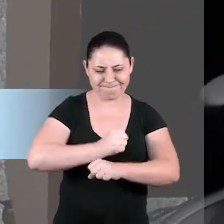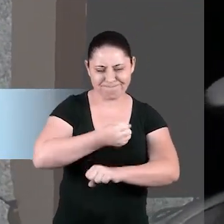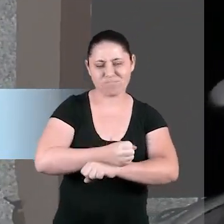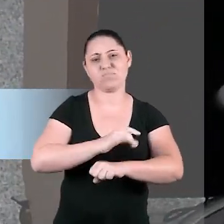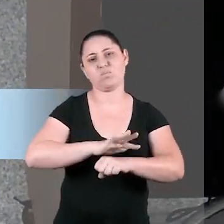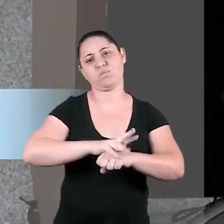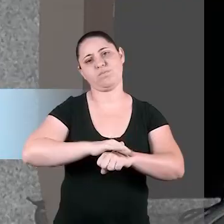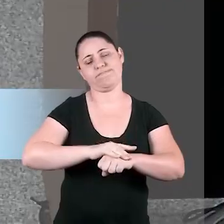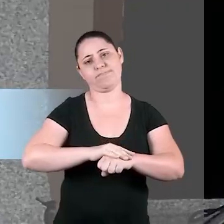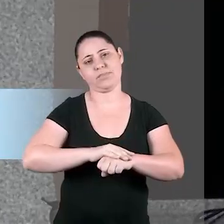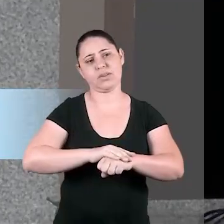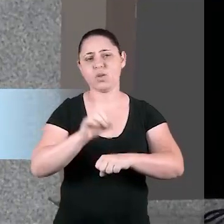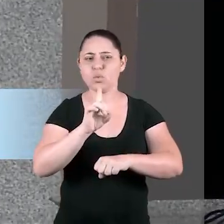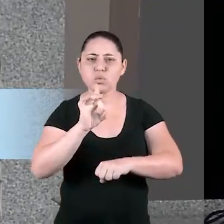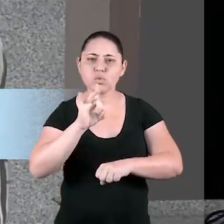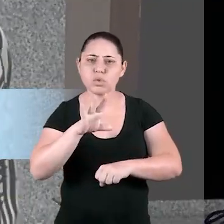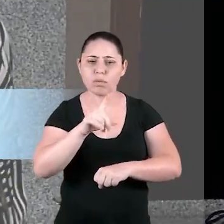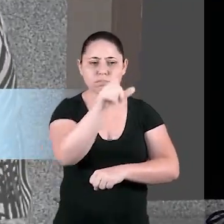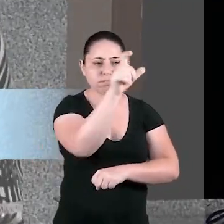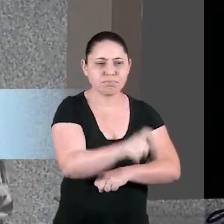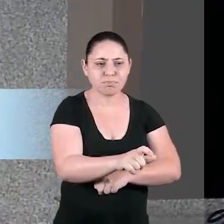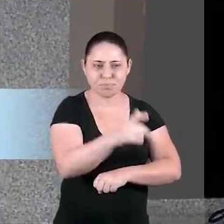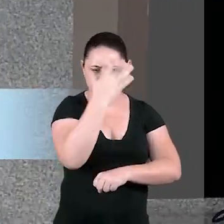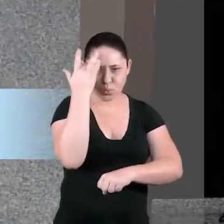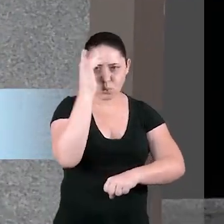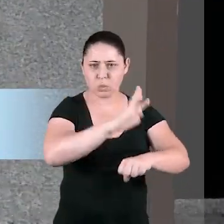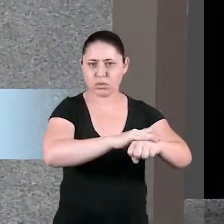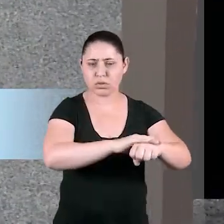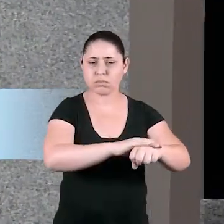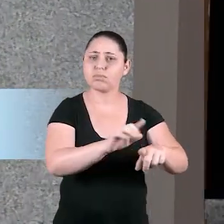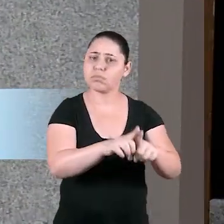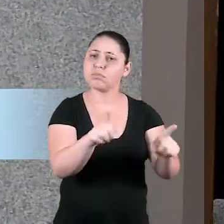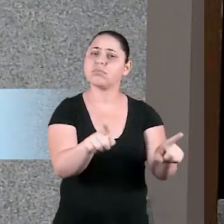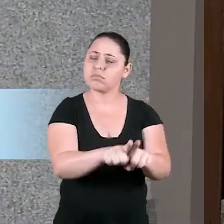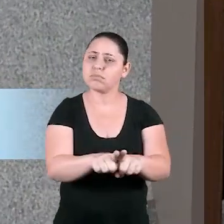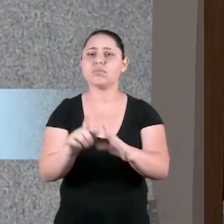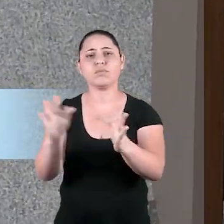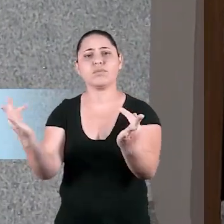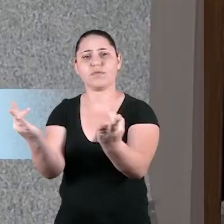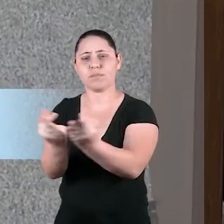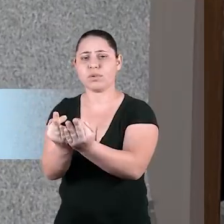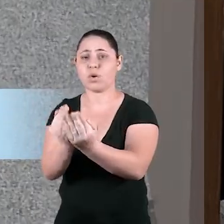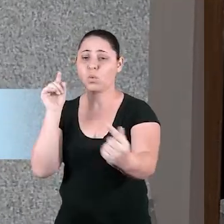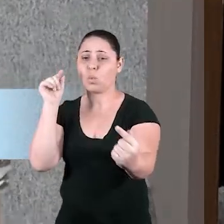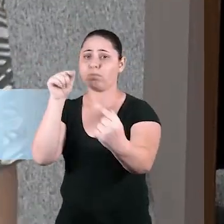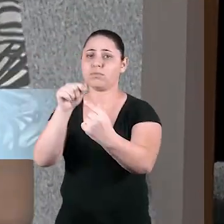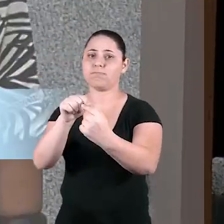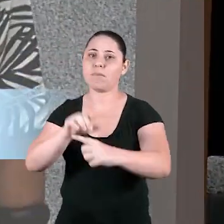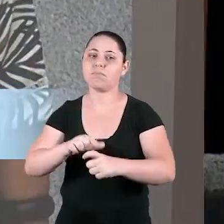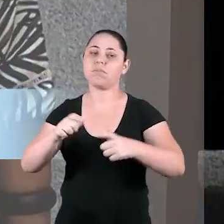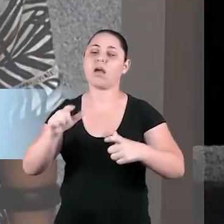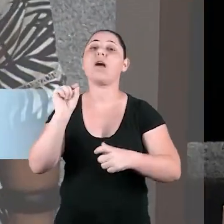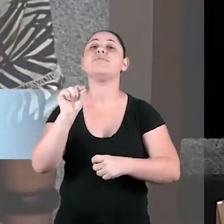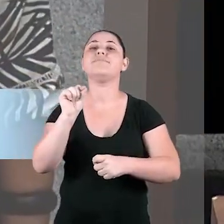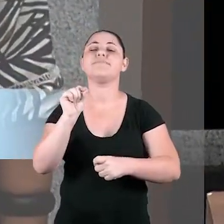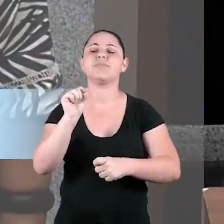uma doença. Não só para a pessoa, como para os familiares também. E o nosso objetivo maior é